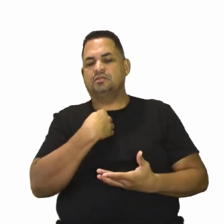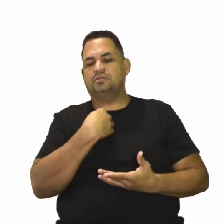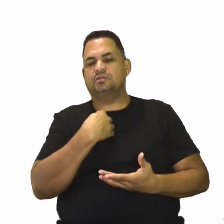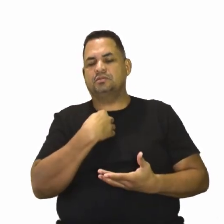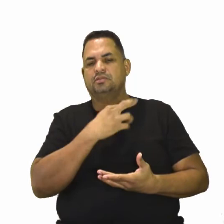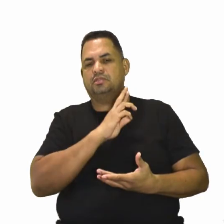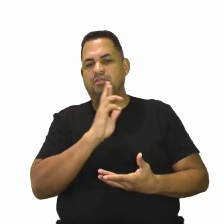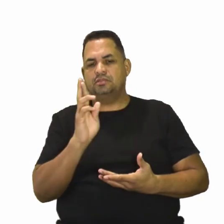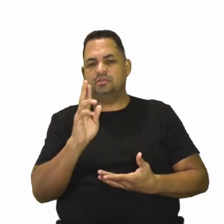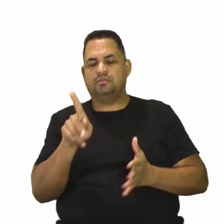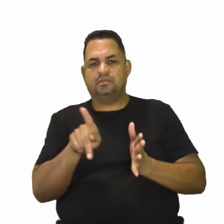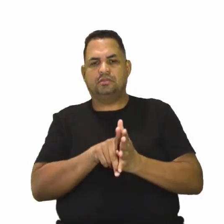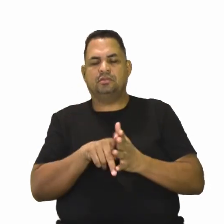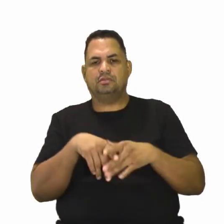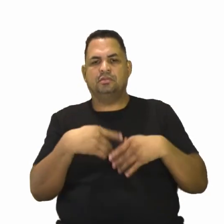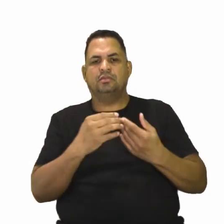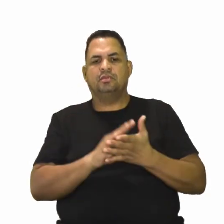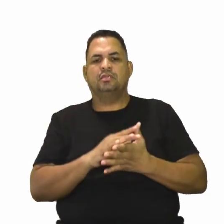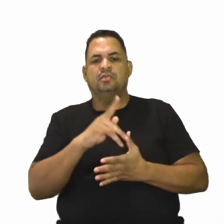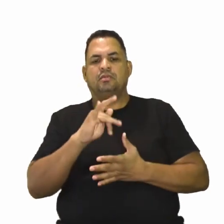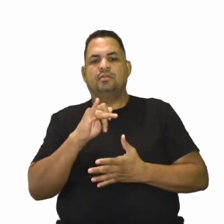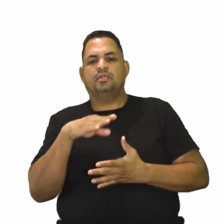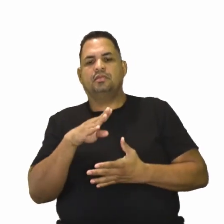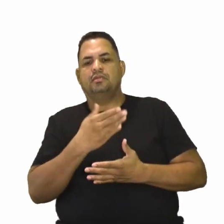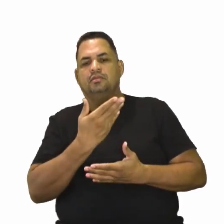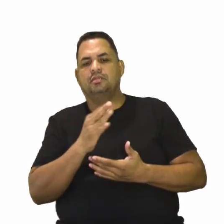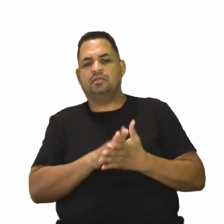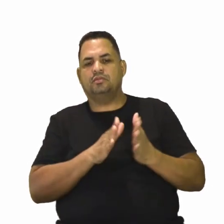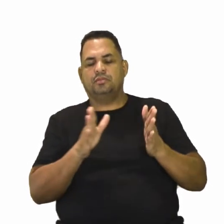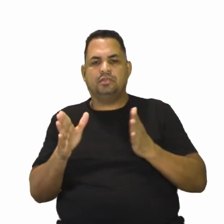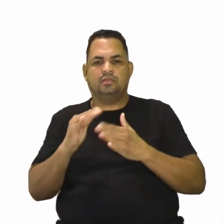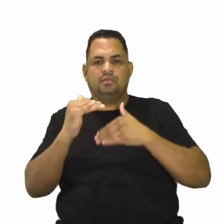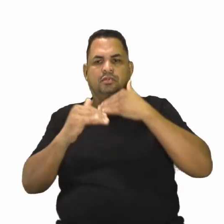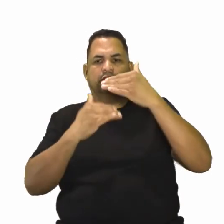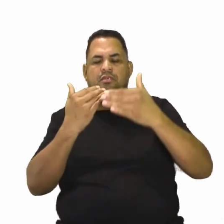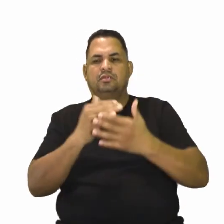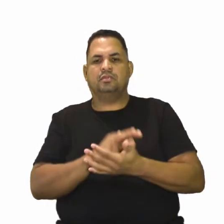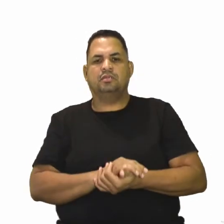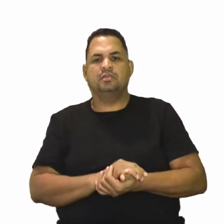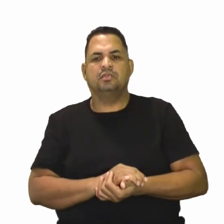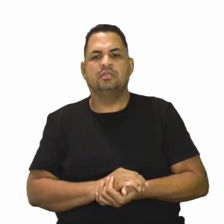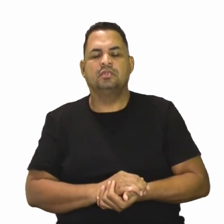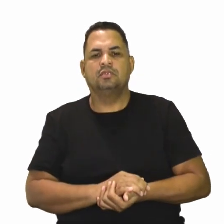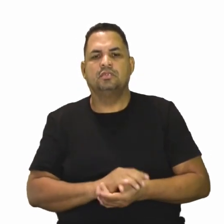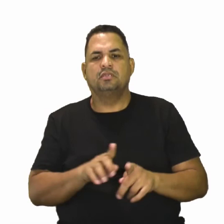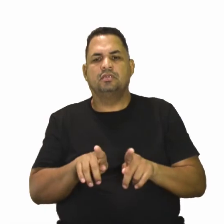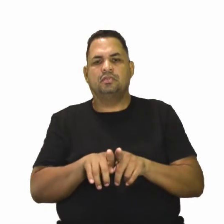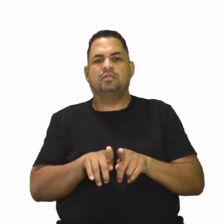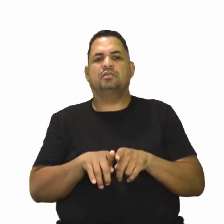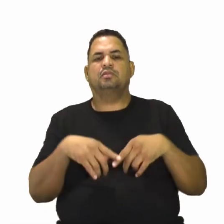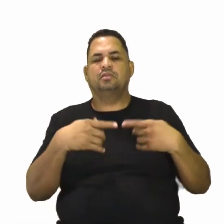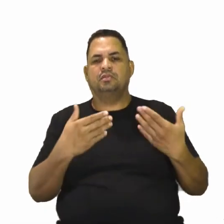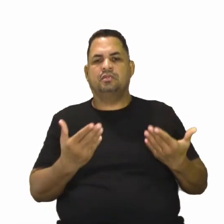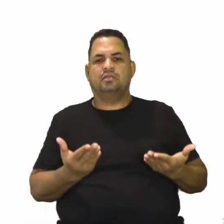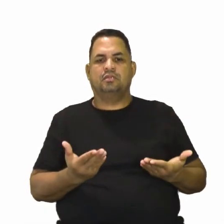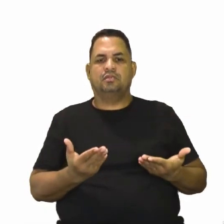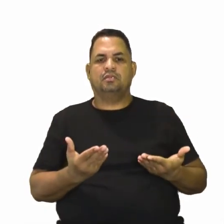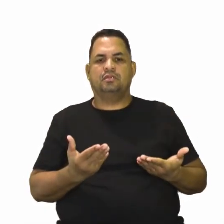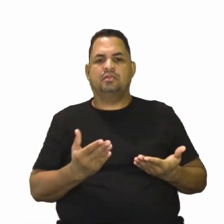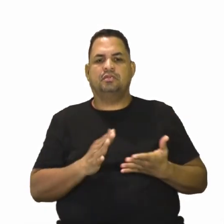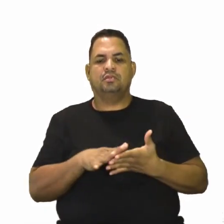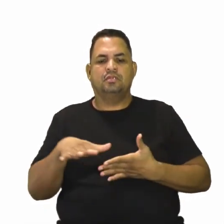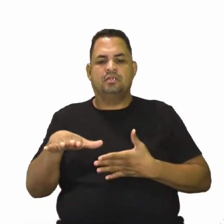religião. Aí o PIB da época do crescimento é trazido também aí o